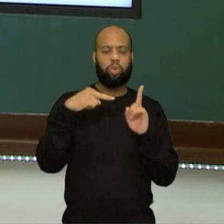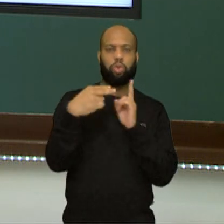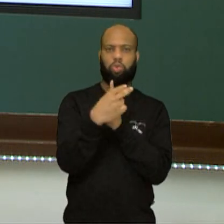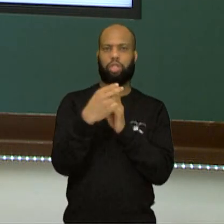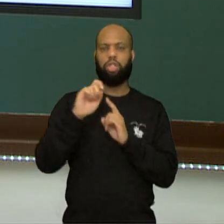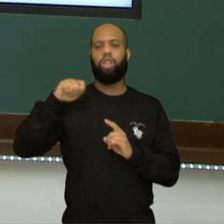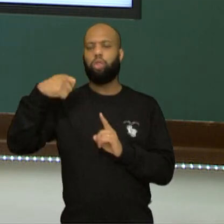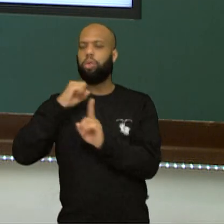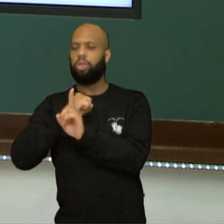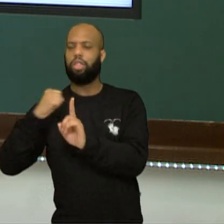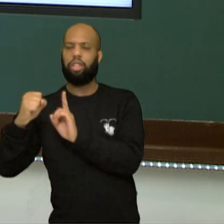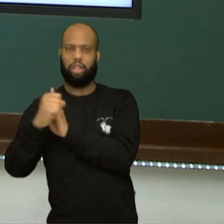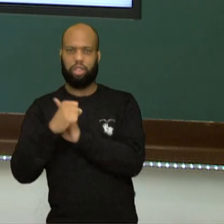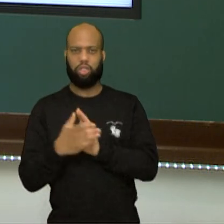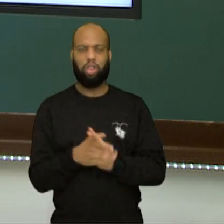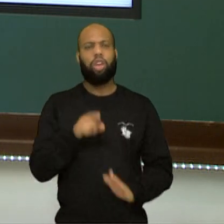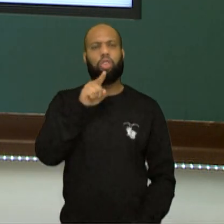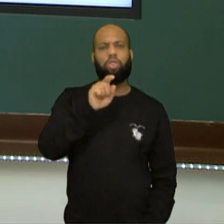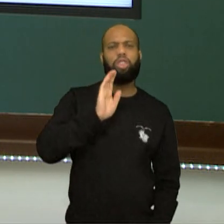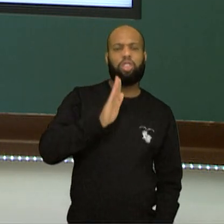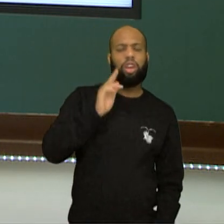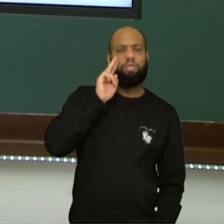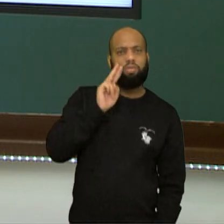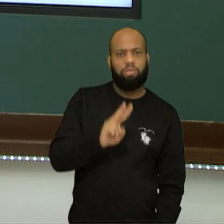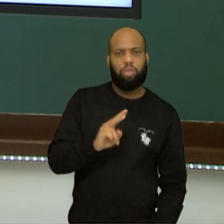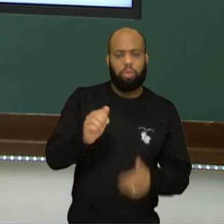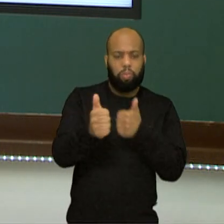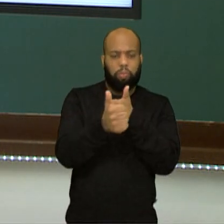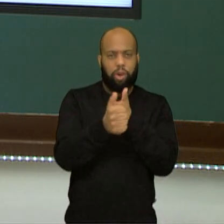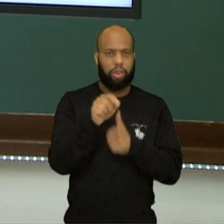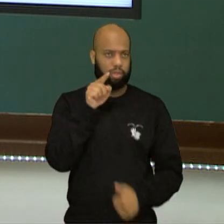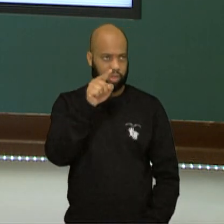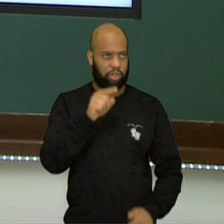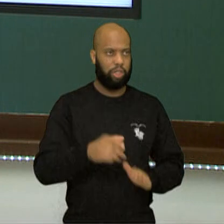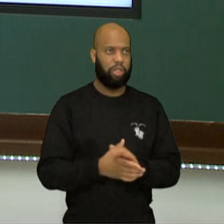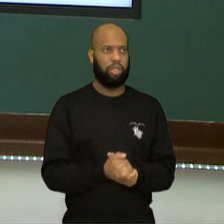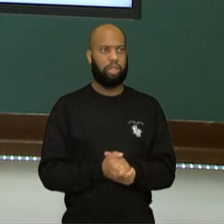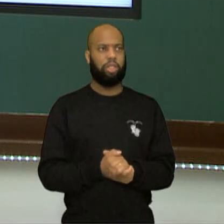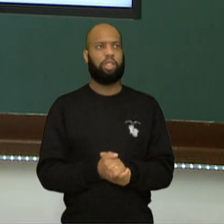Já olhou à sua volta? Nós não temos